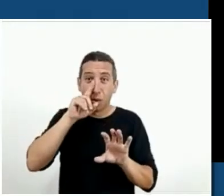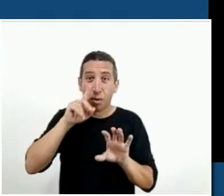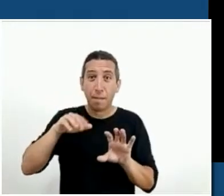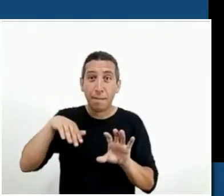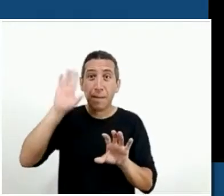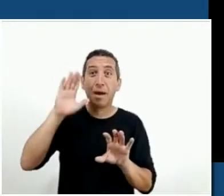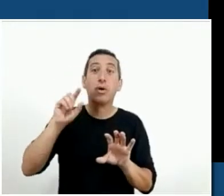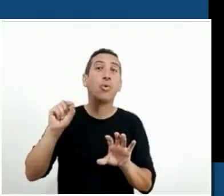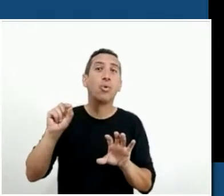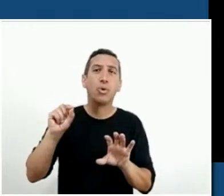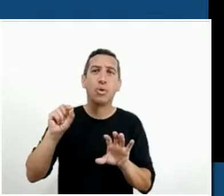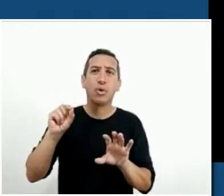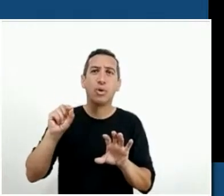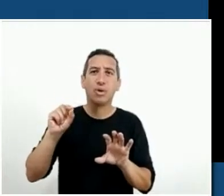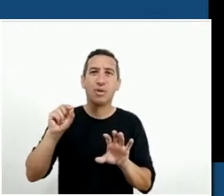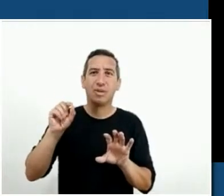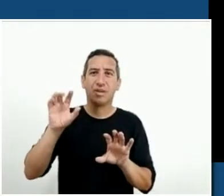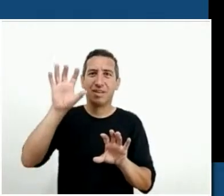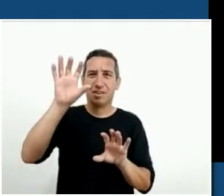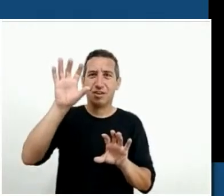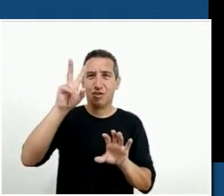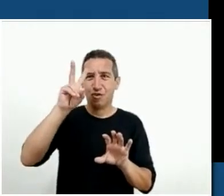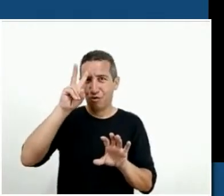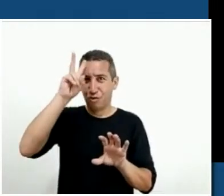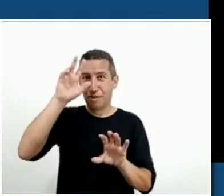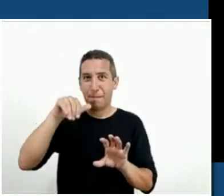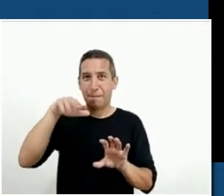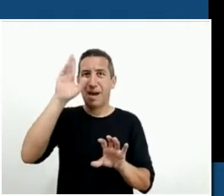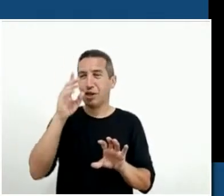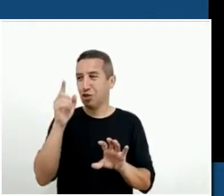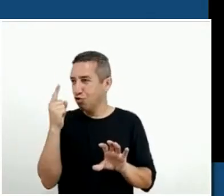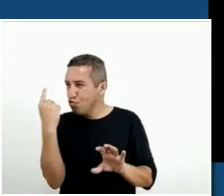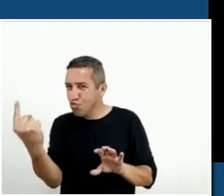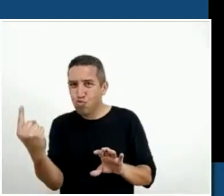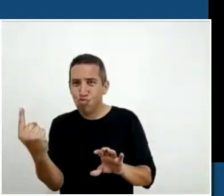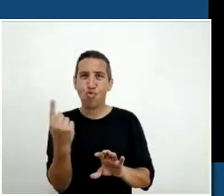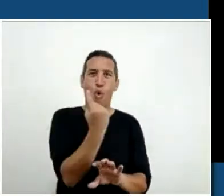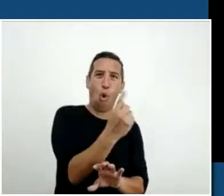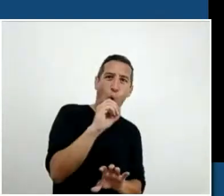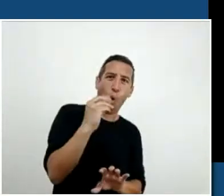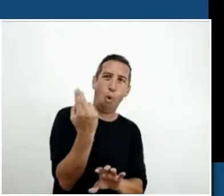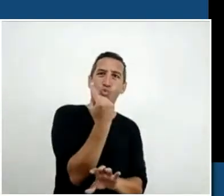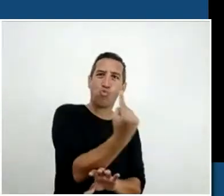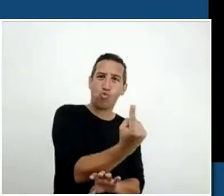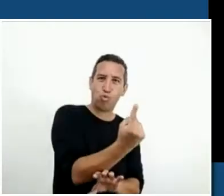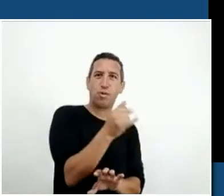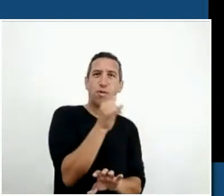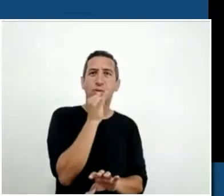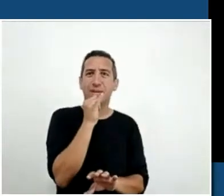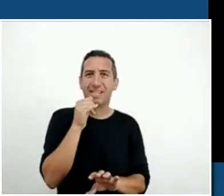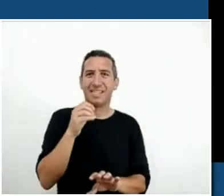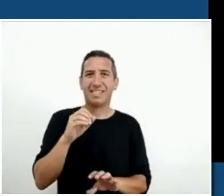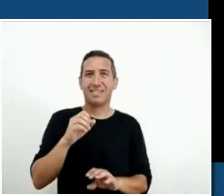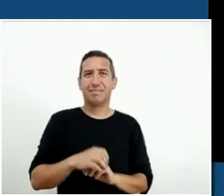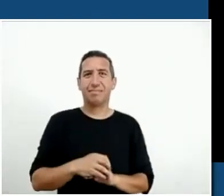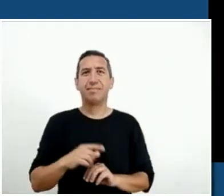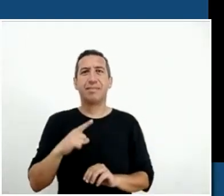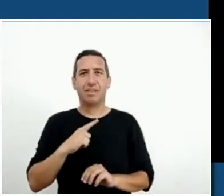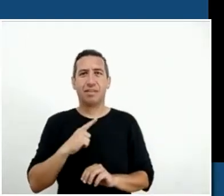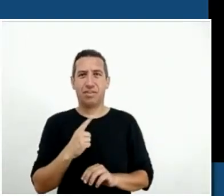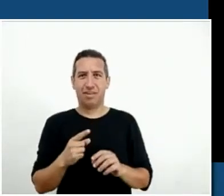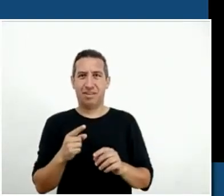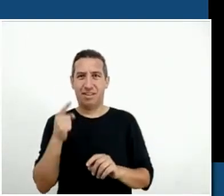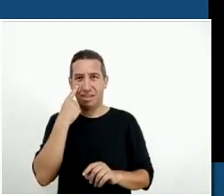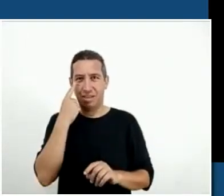mais força de um sintoma com o outro. Então, por exemplo, o SNAP-1, que é esse aqui, ele falha de